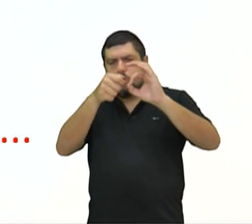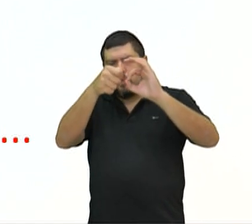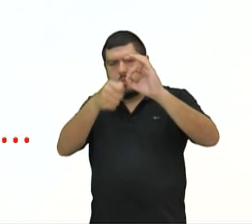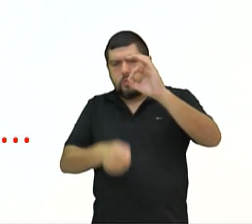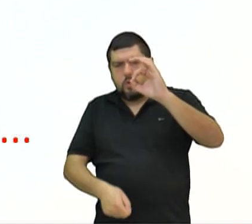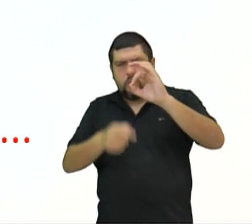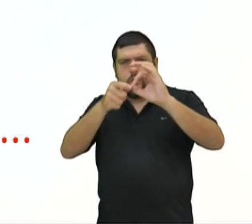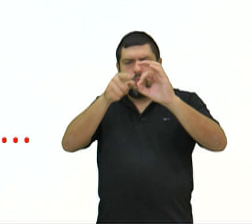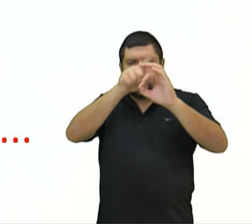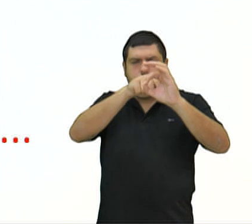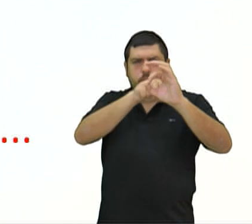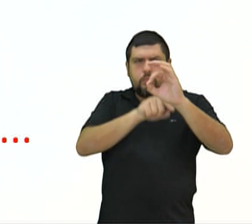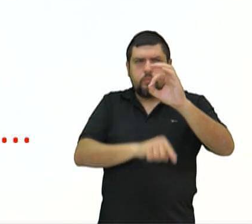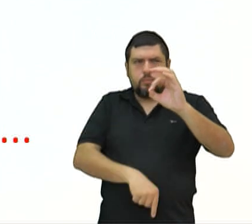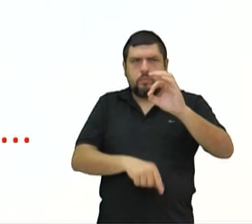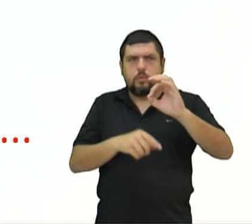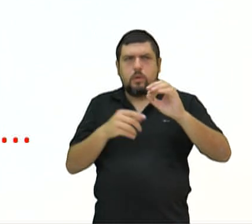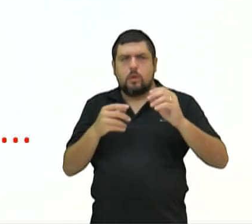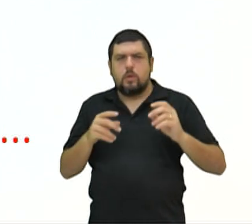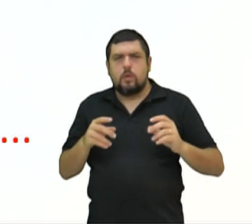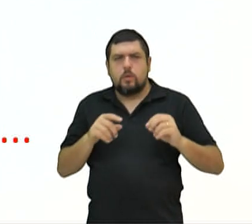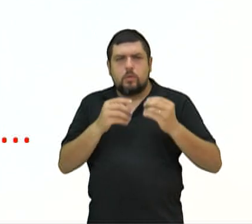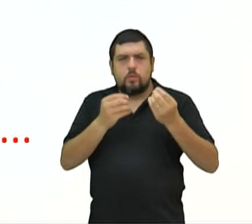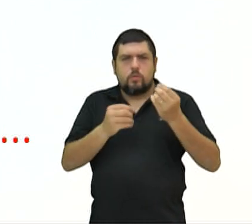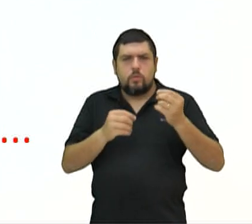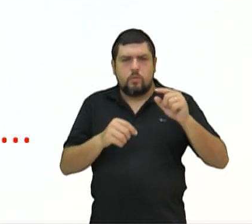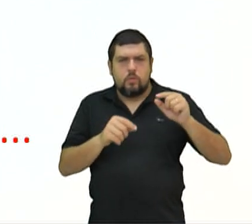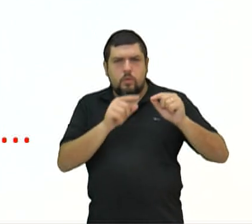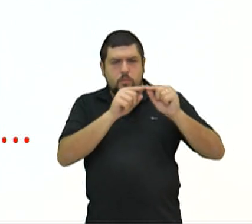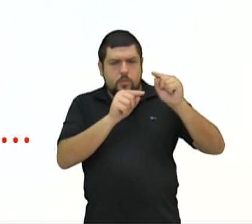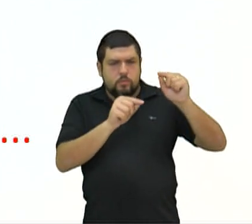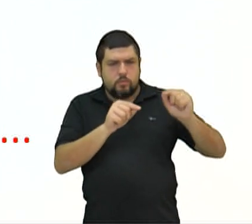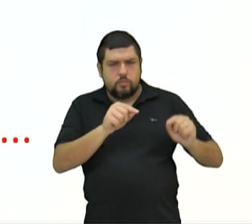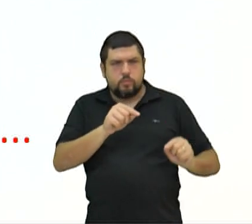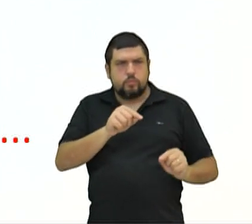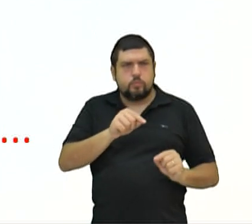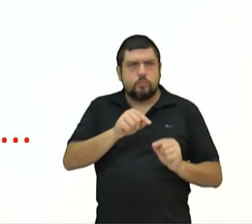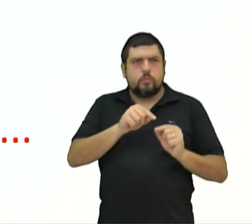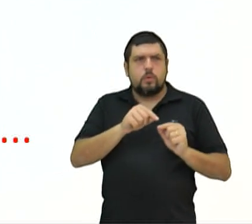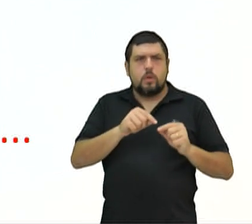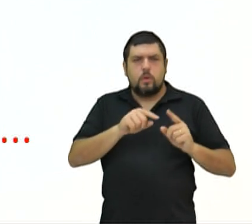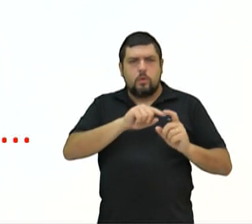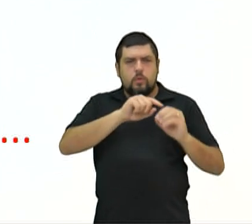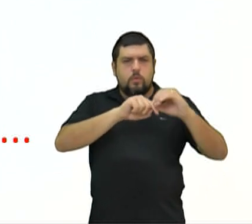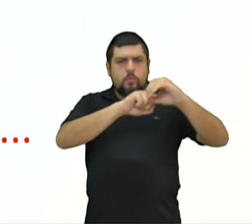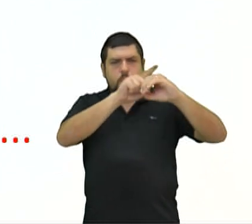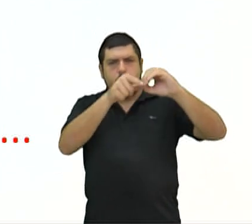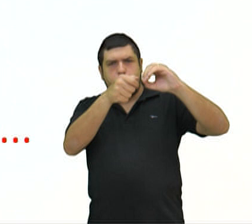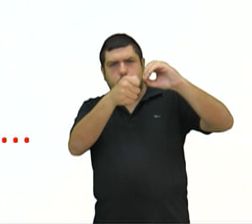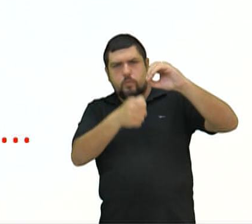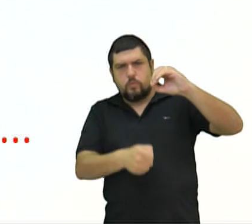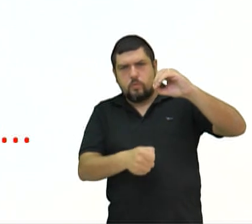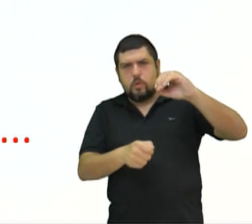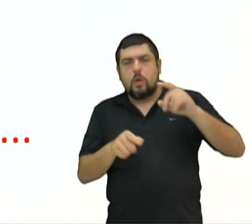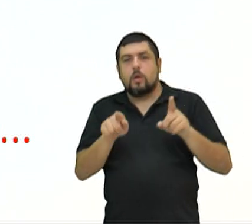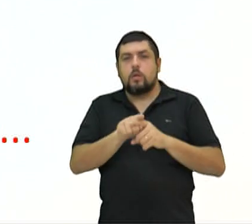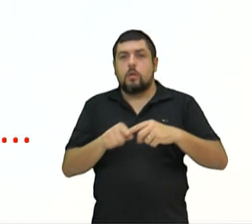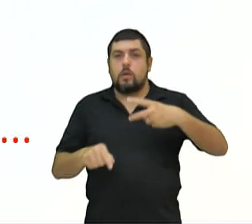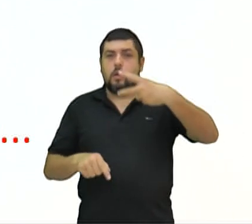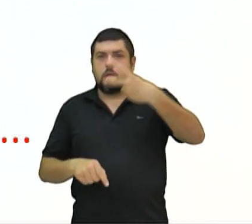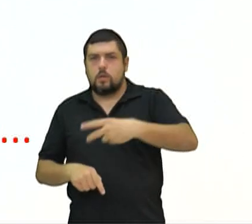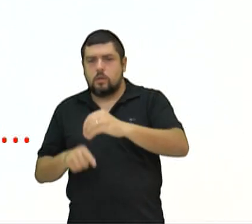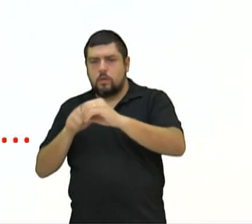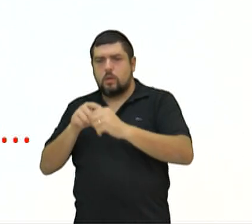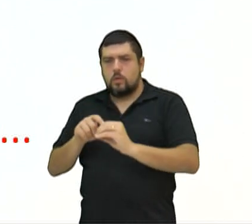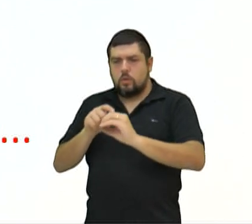realizar a tarefa, como mostrado na figura. Então, ele tem essa primeira maneira e a segunda maneira, certo? Então, percebam a situação